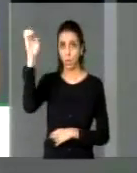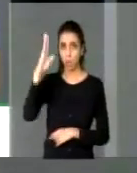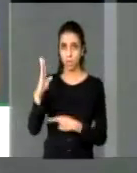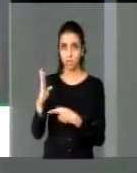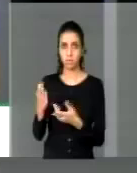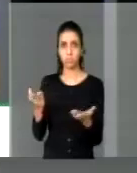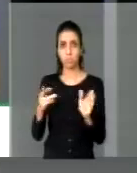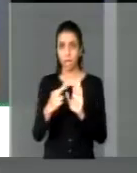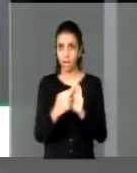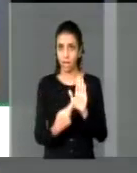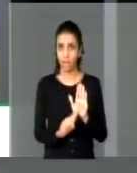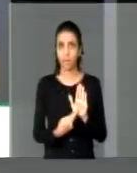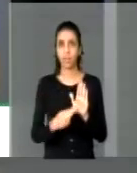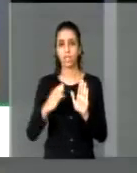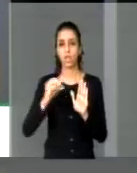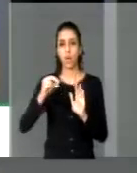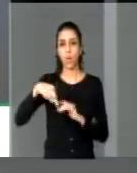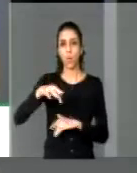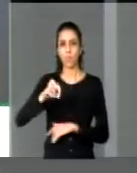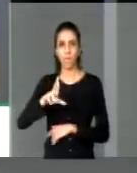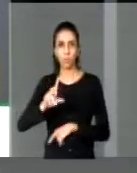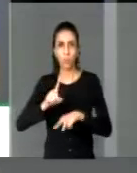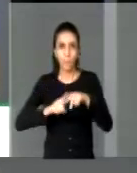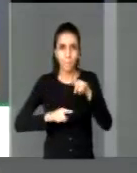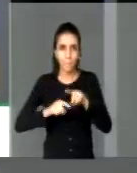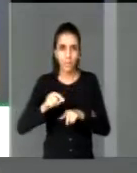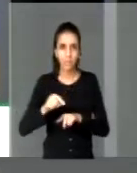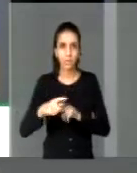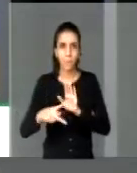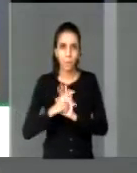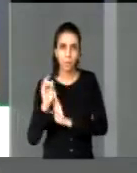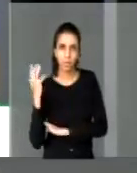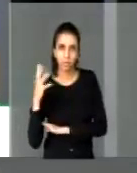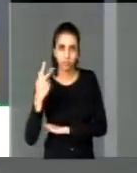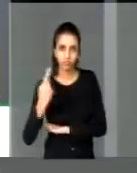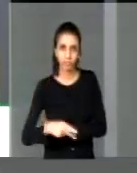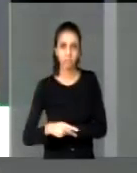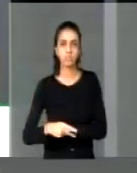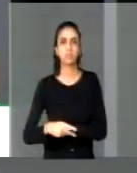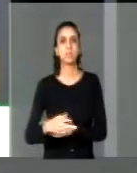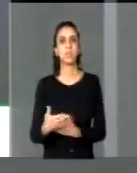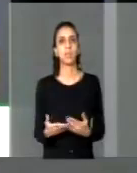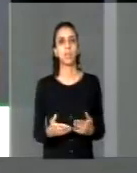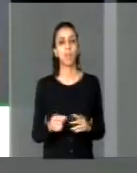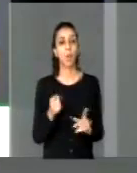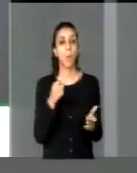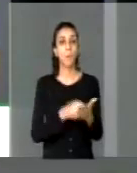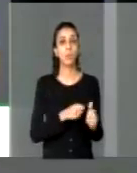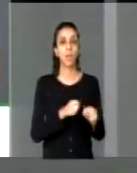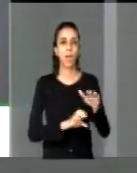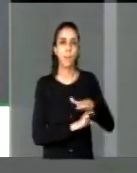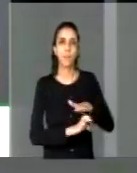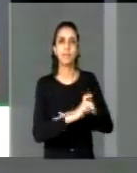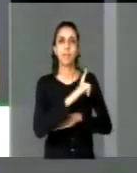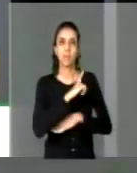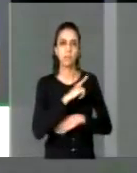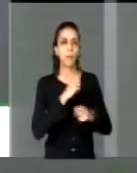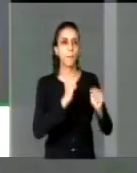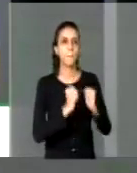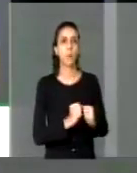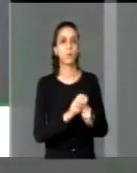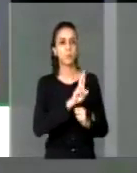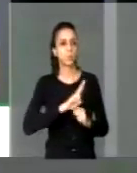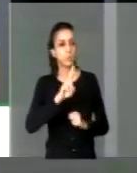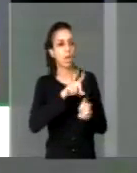de conteúdo local exige que as empresas que obtêm a concessão para blocos exploratórios de